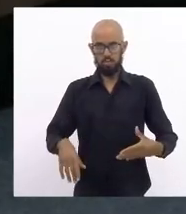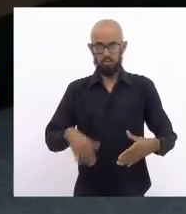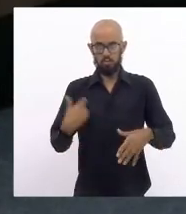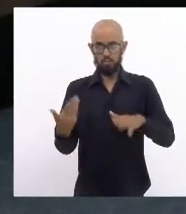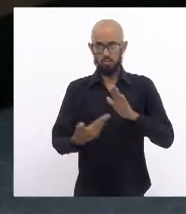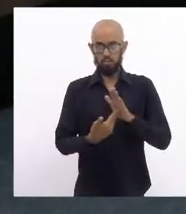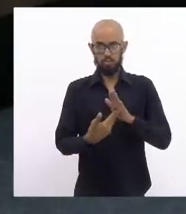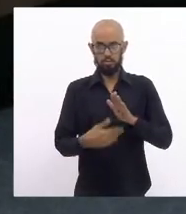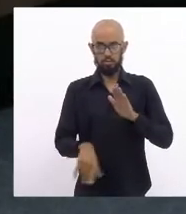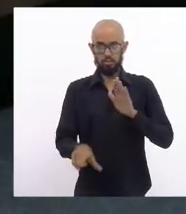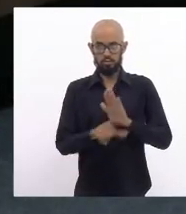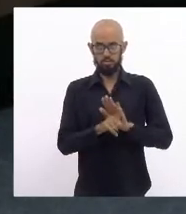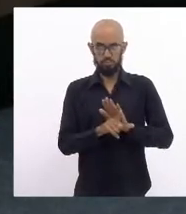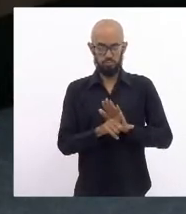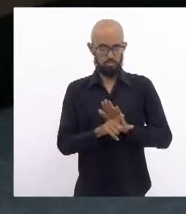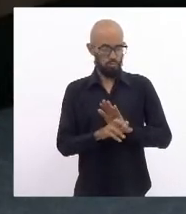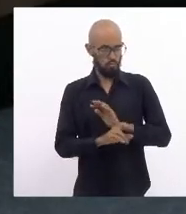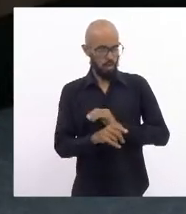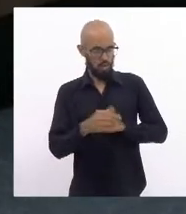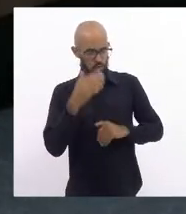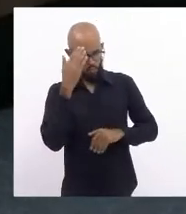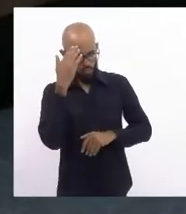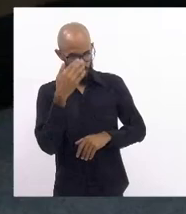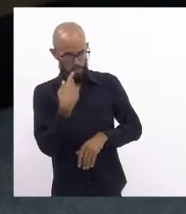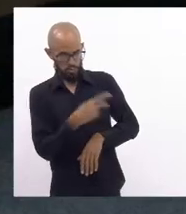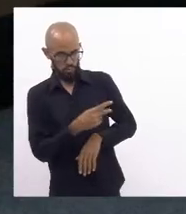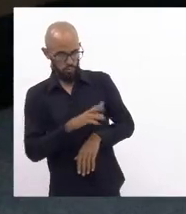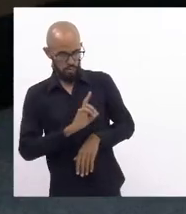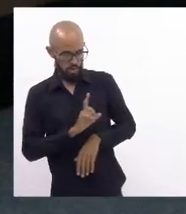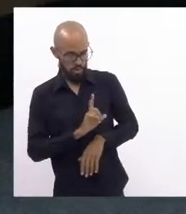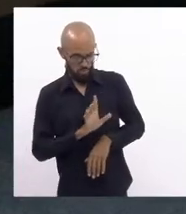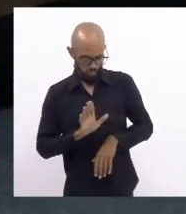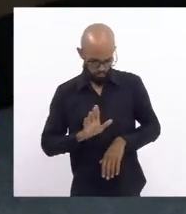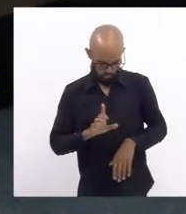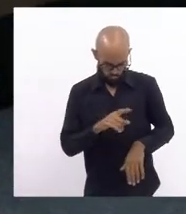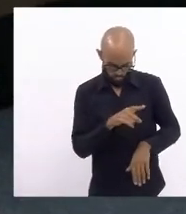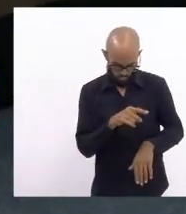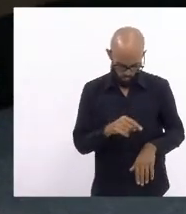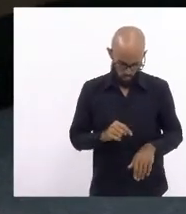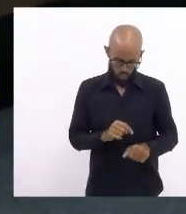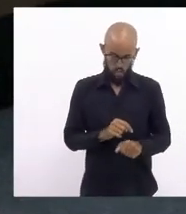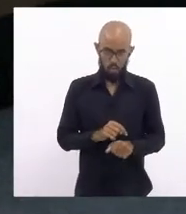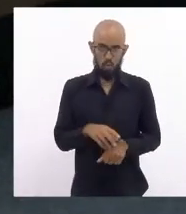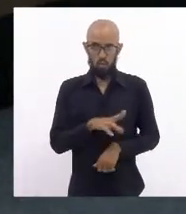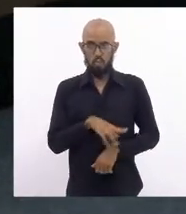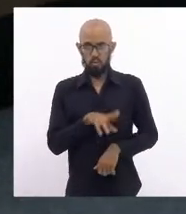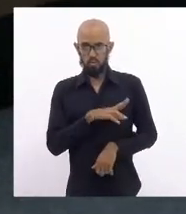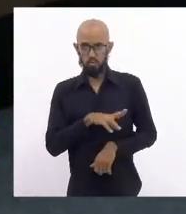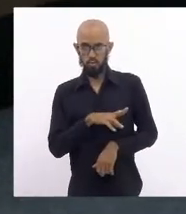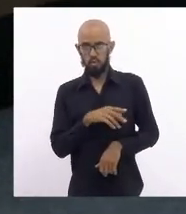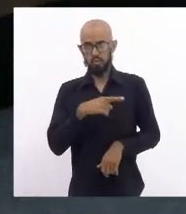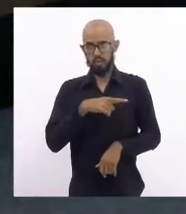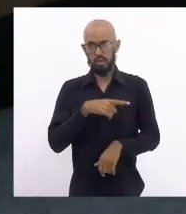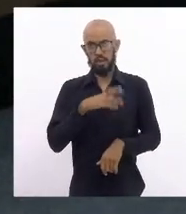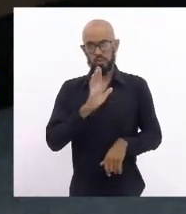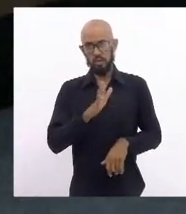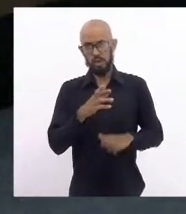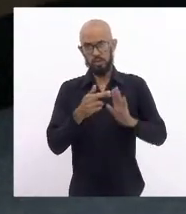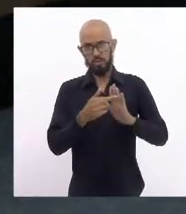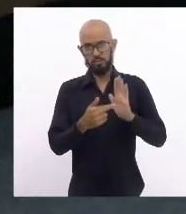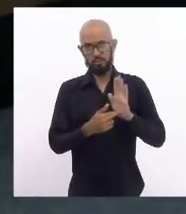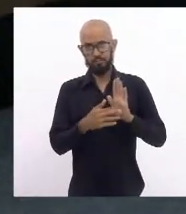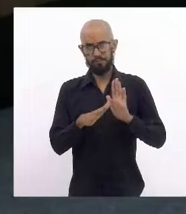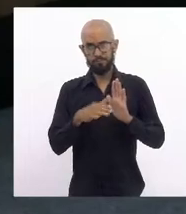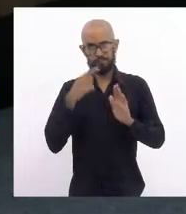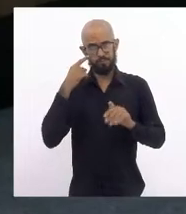projeto. Não é culpa sua, não, deputado Jalmir. O senhor recorreu ao que está no regimento e é isso aí. Mas, na semana